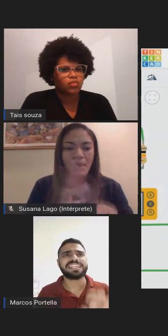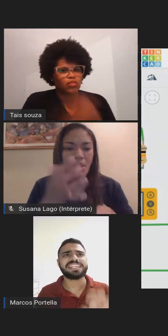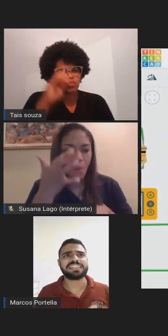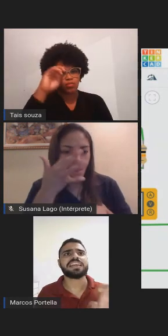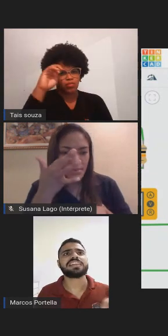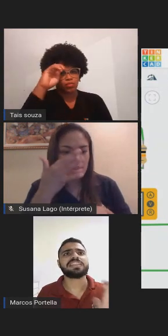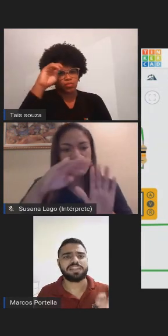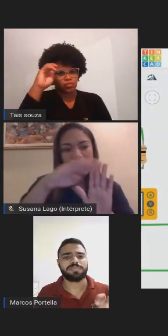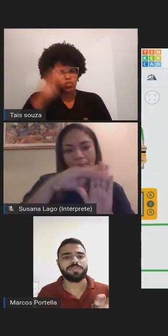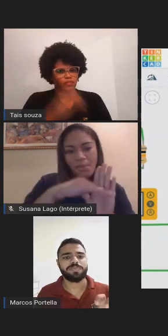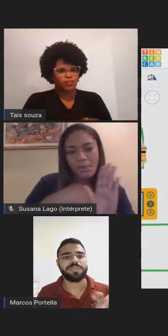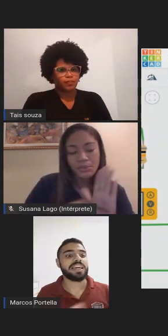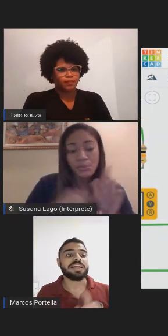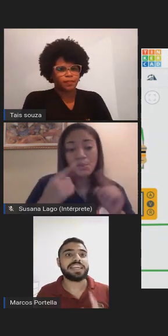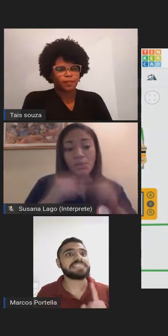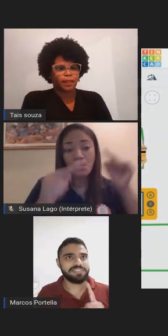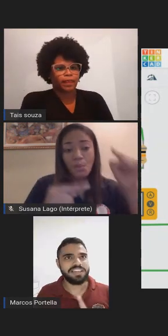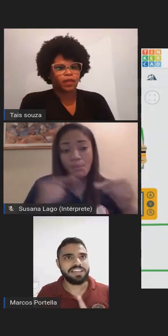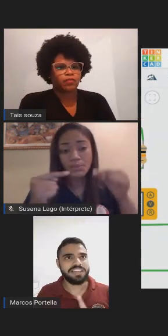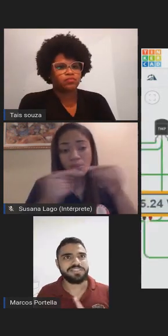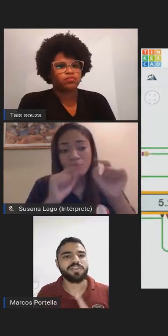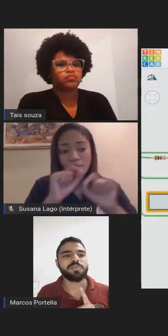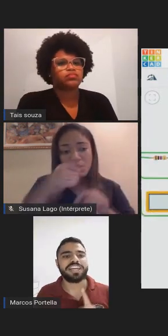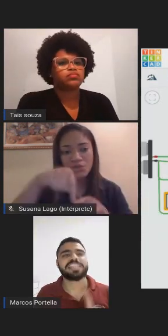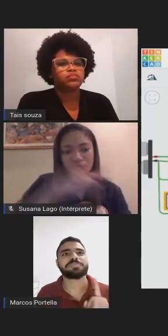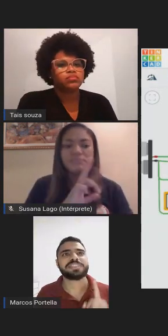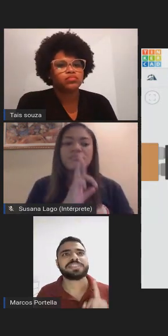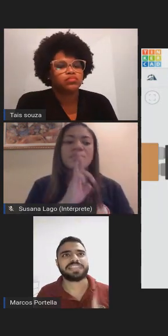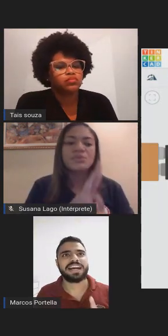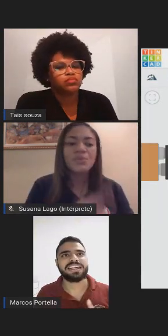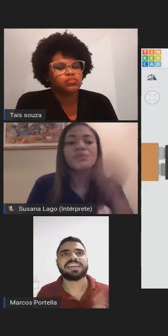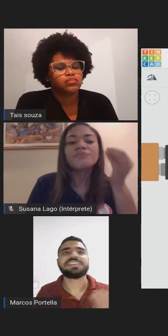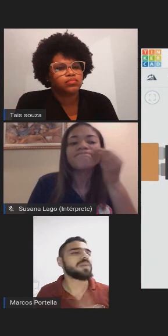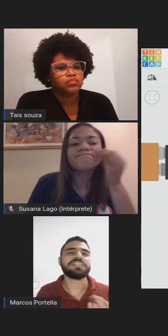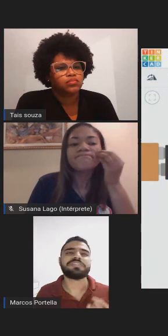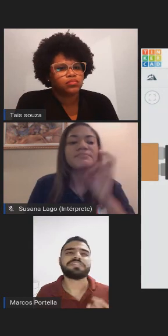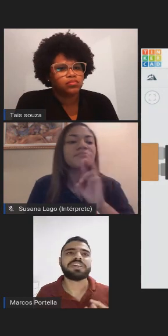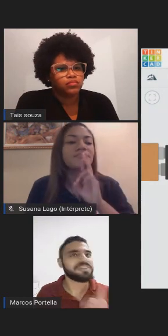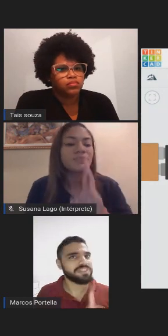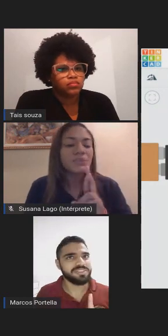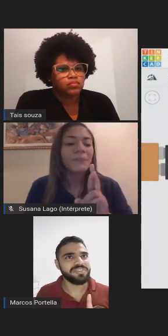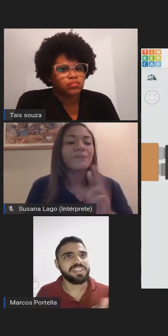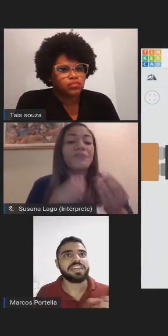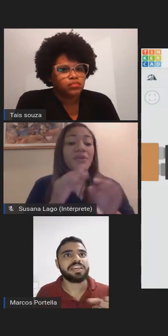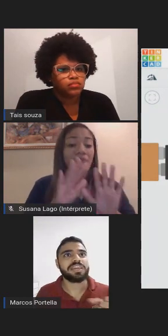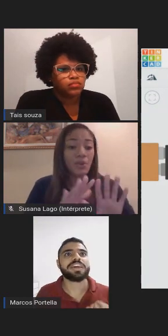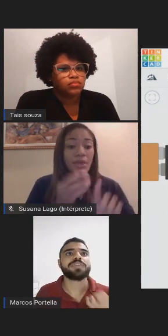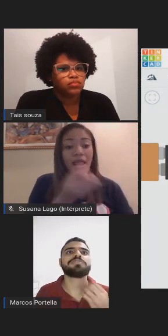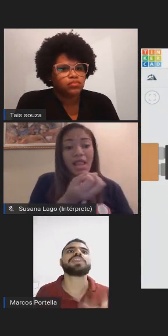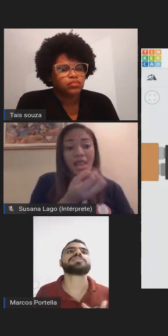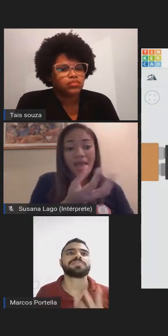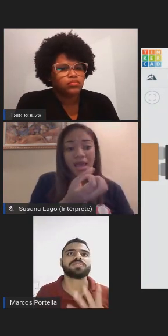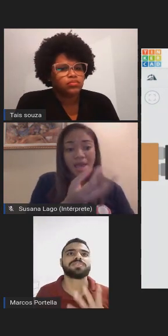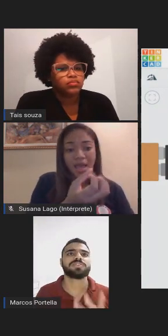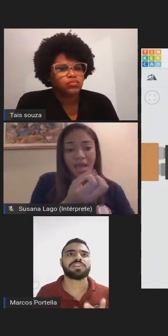consigam fazer e entender. Dessa vez, como o LED tem que piscar, não envie uma foto. Eu quero